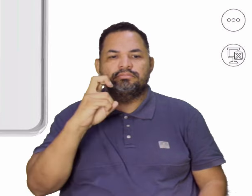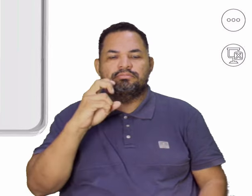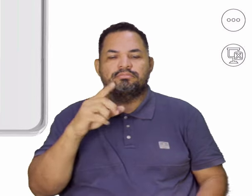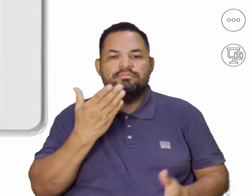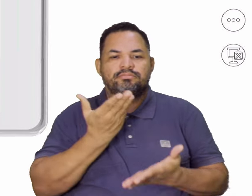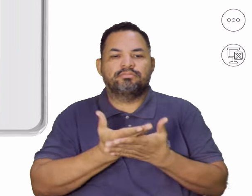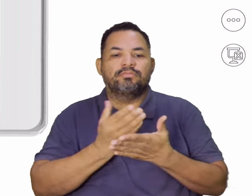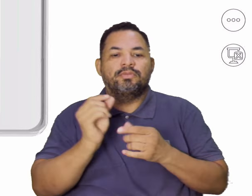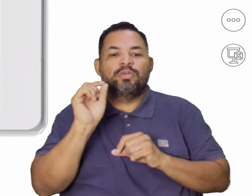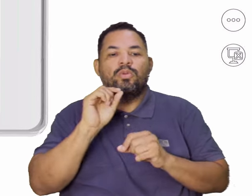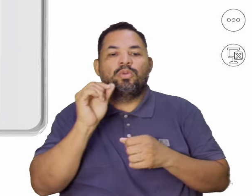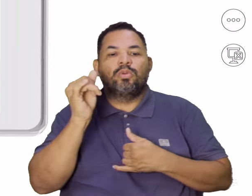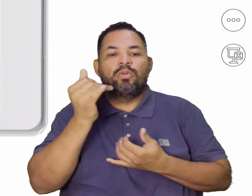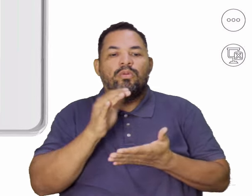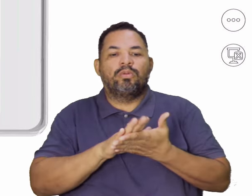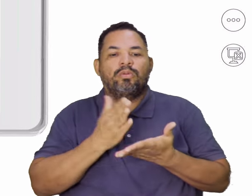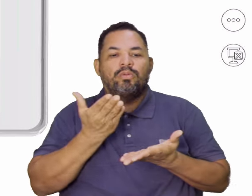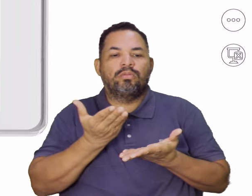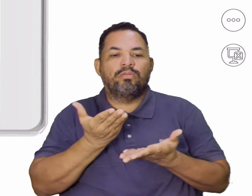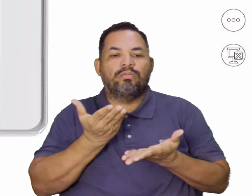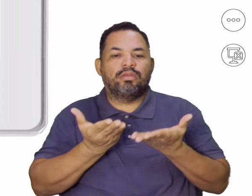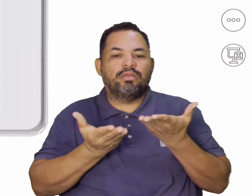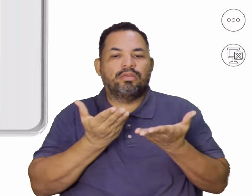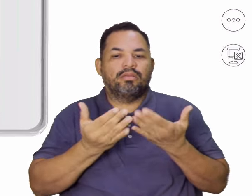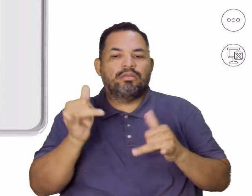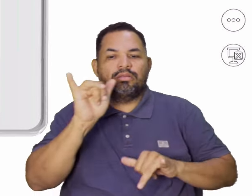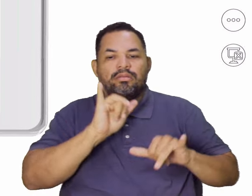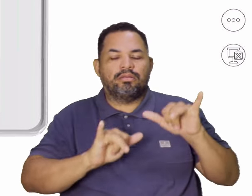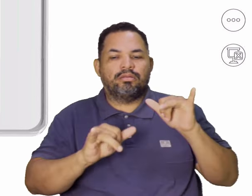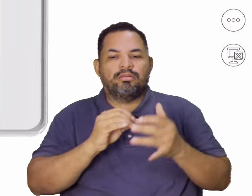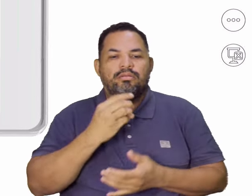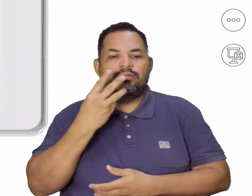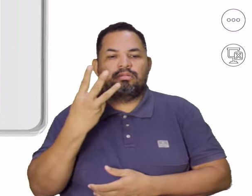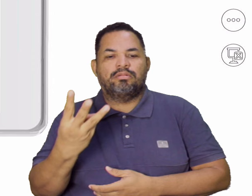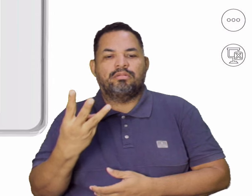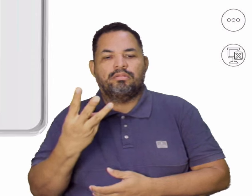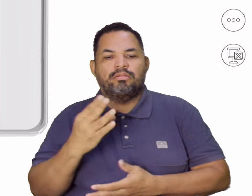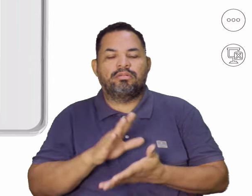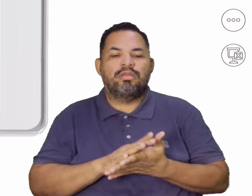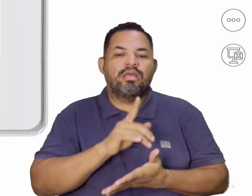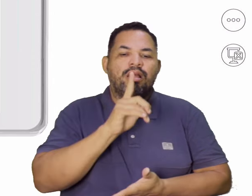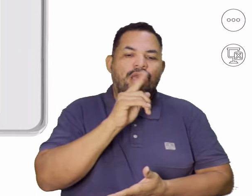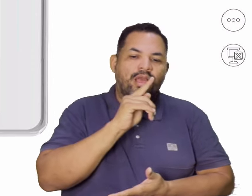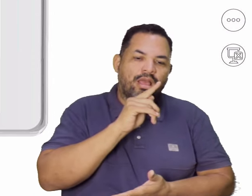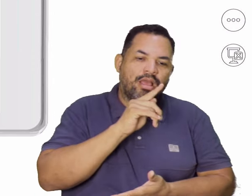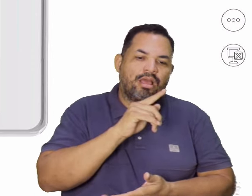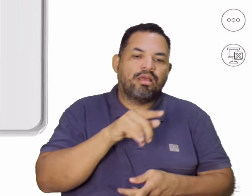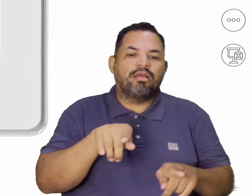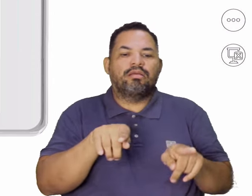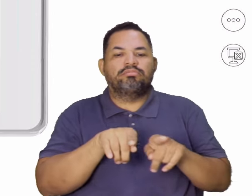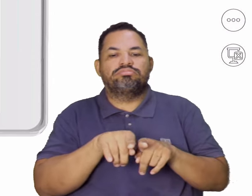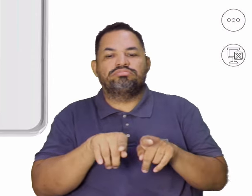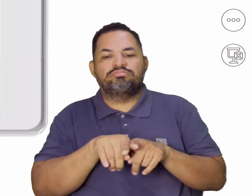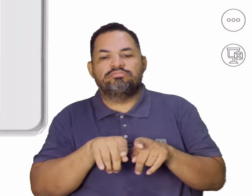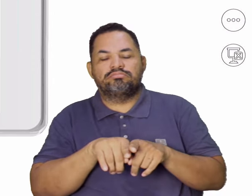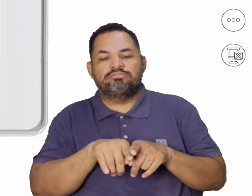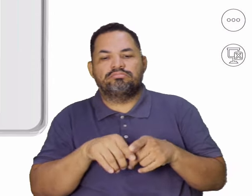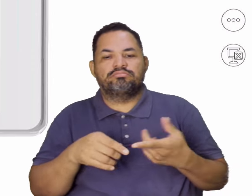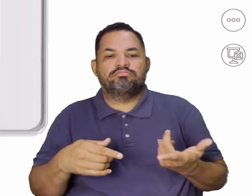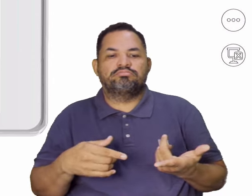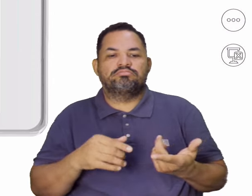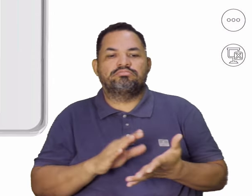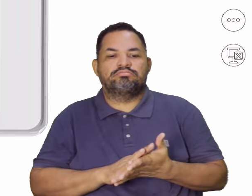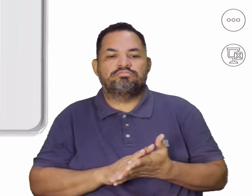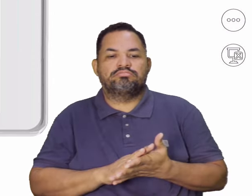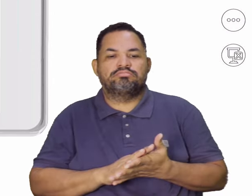vimos o quê equilíbrio químico parte três equilíbrio iônico da água ph po